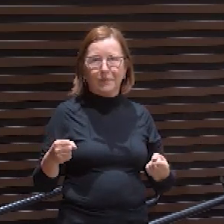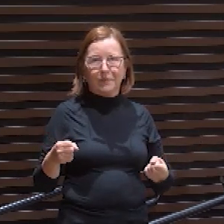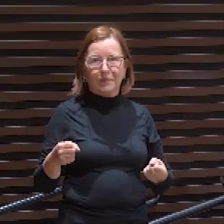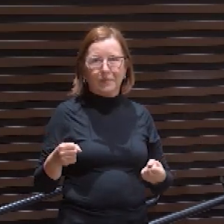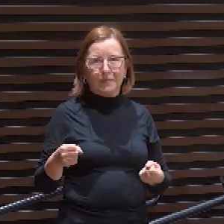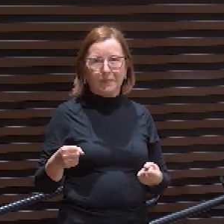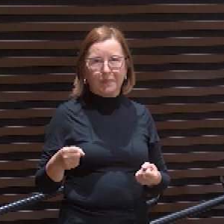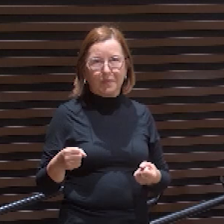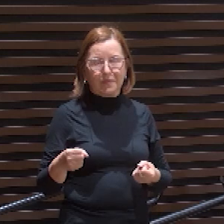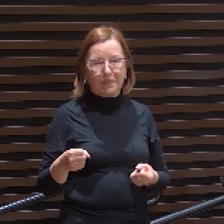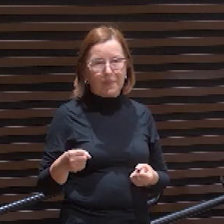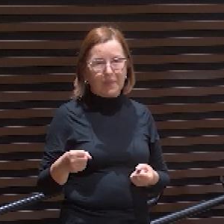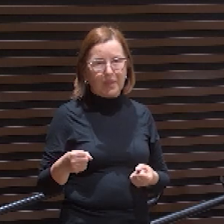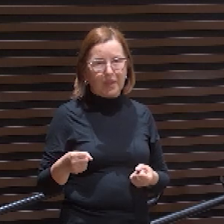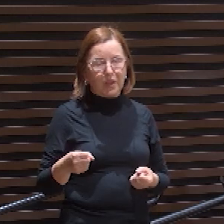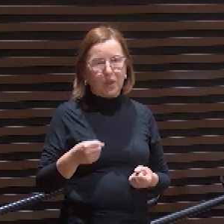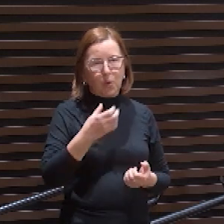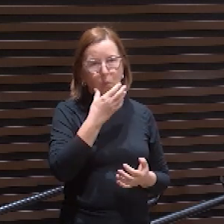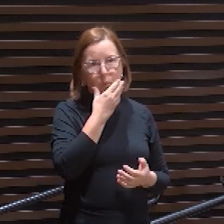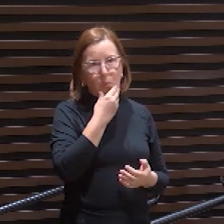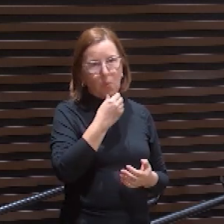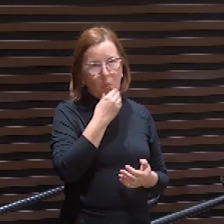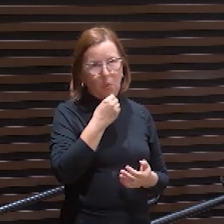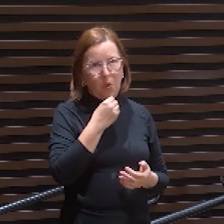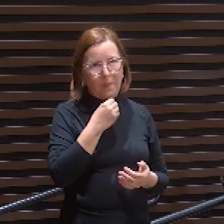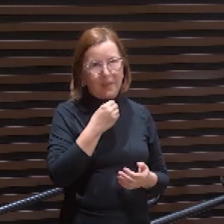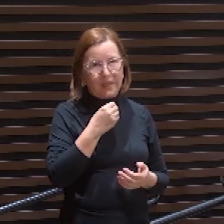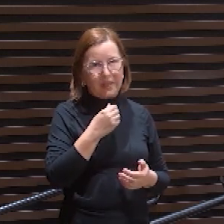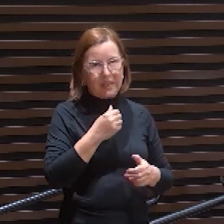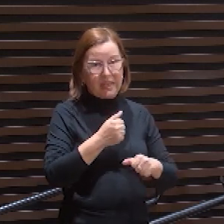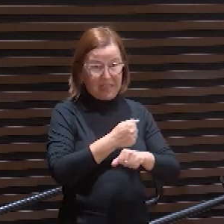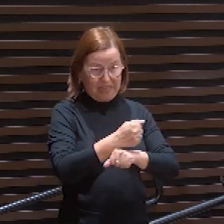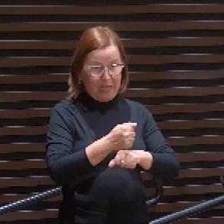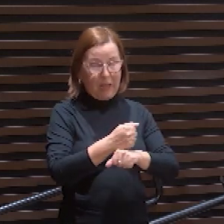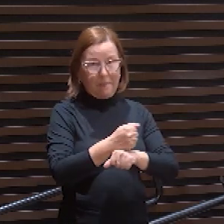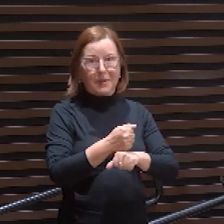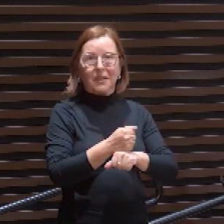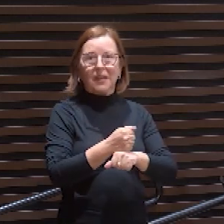esse a quem Abrão, o patriarca,